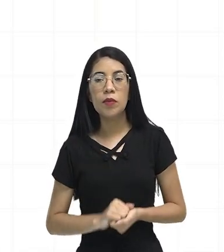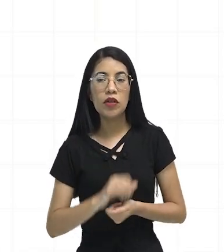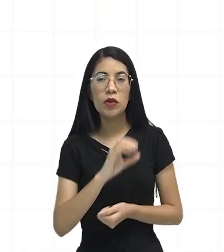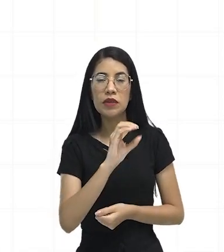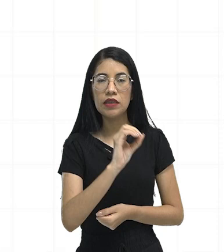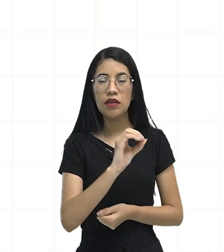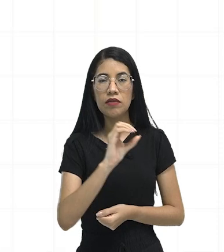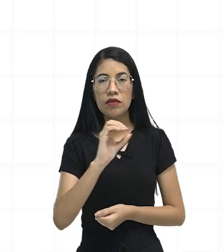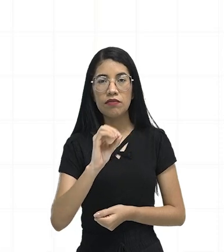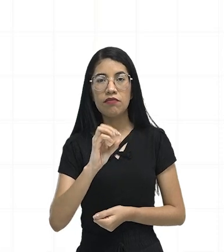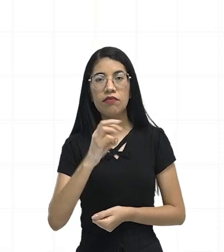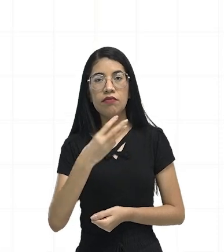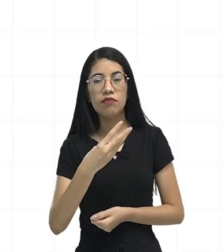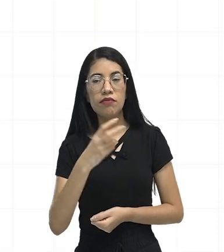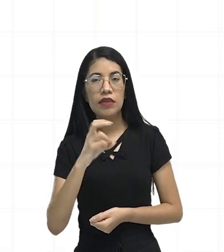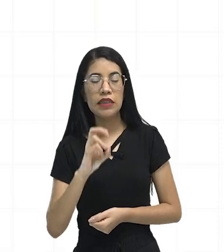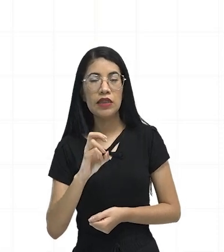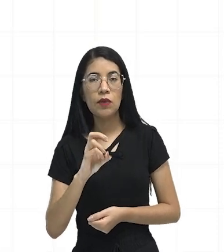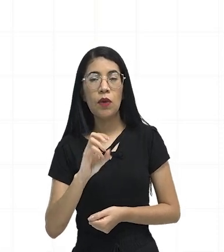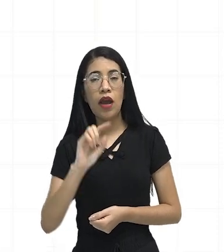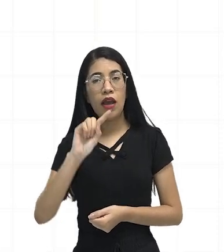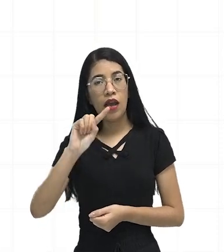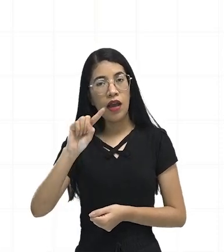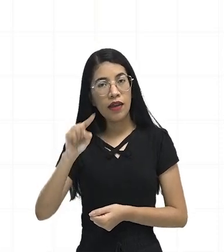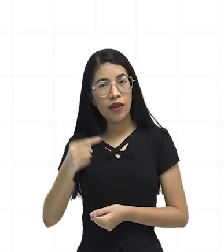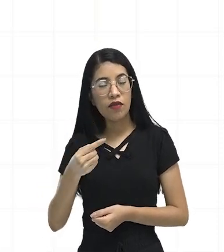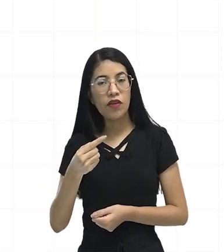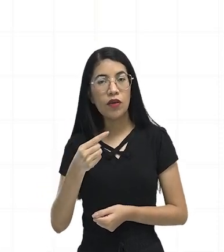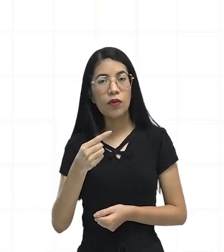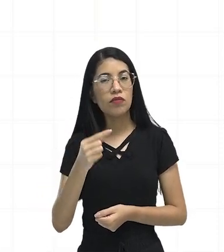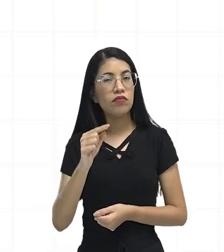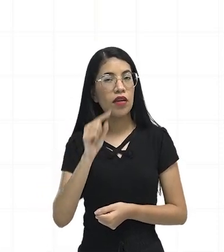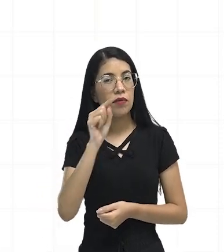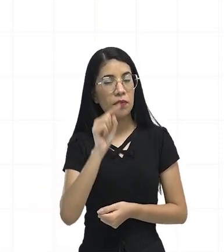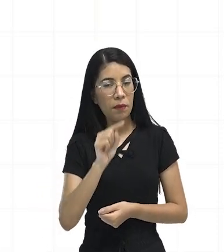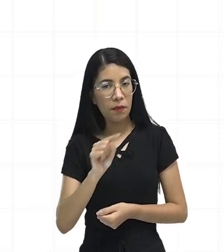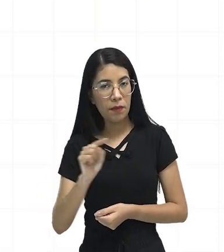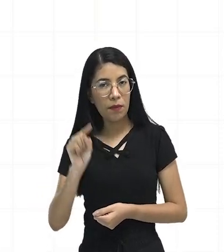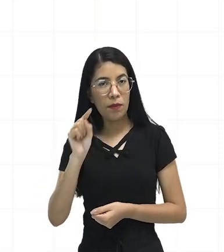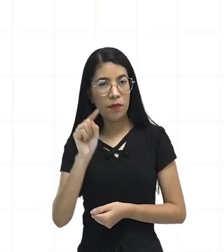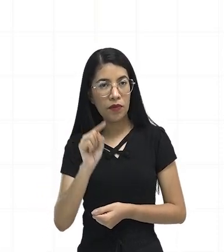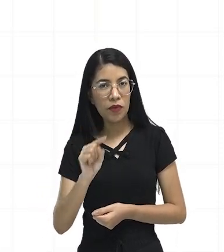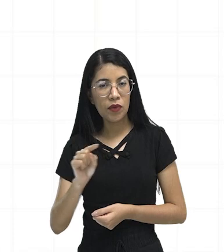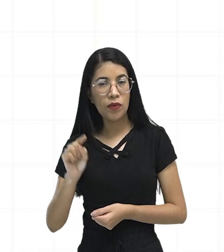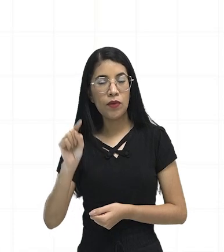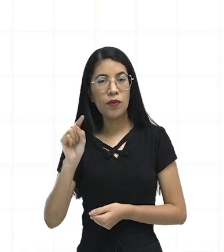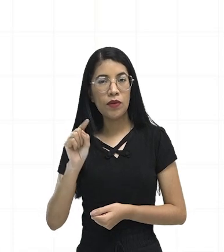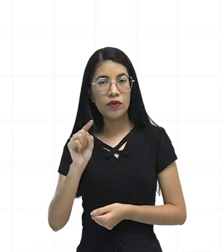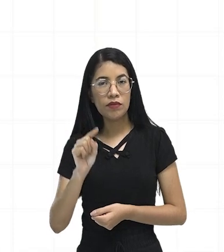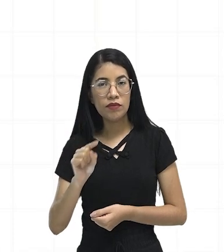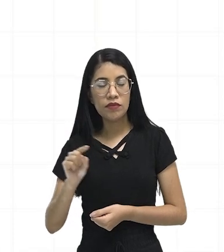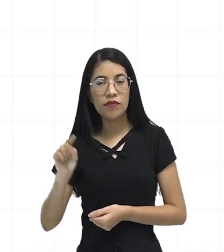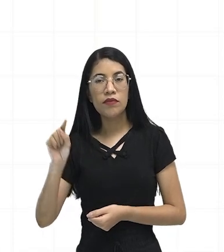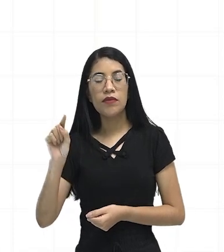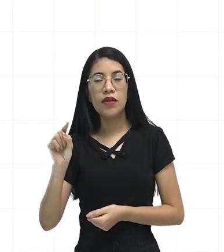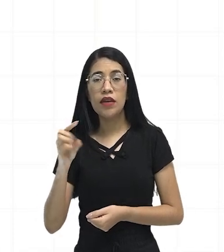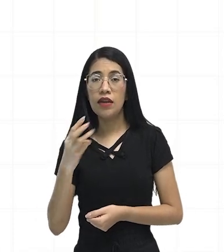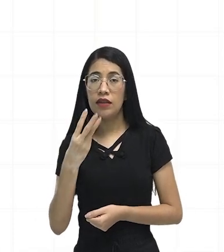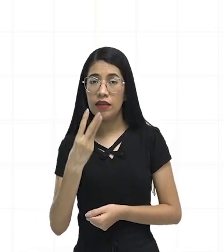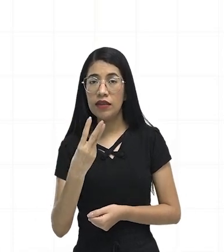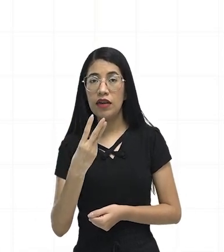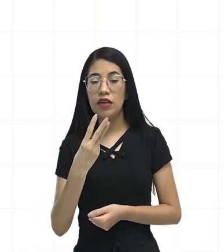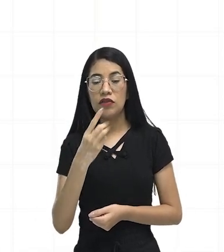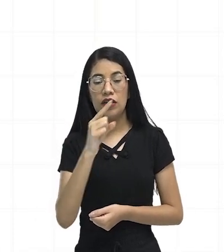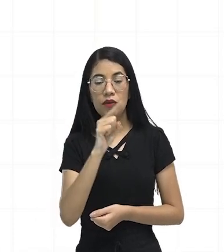0035. Aí você desloca a vírgula agora. Ela está aqui, né? Aí você vai contar 1, 2,